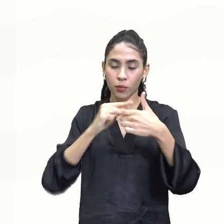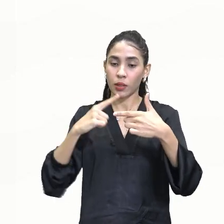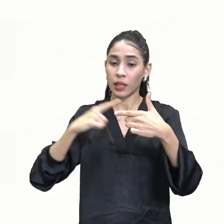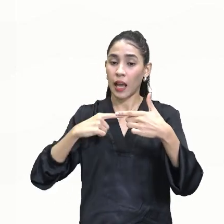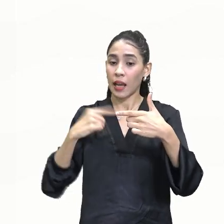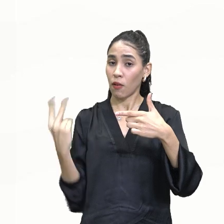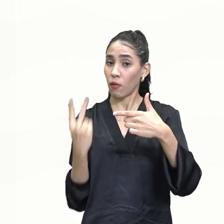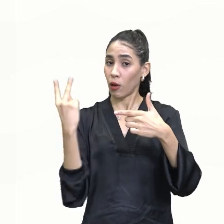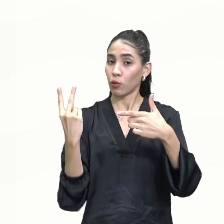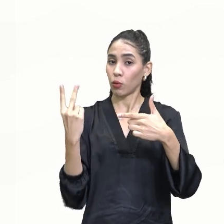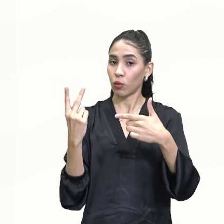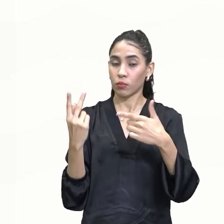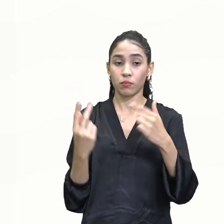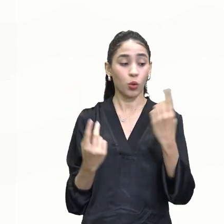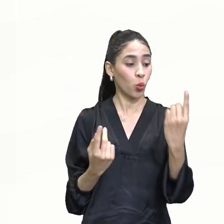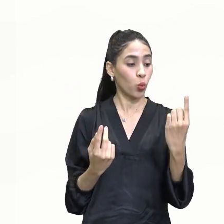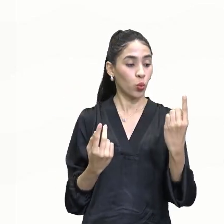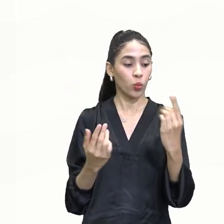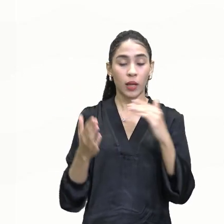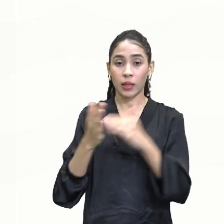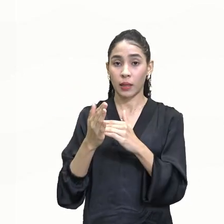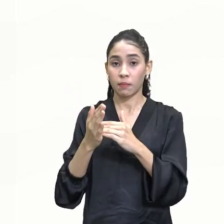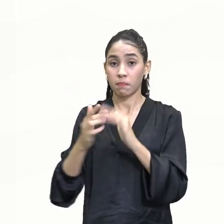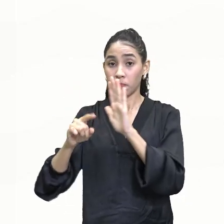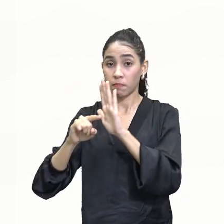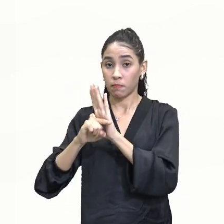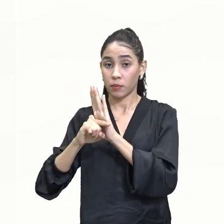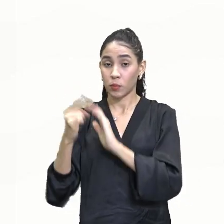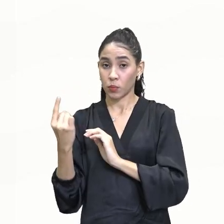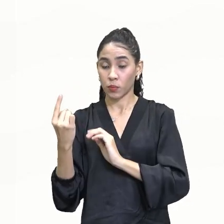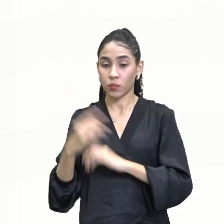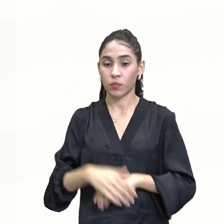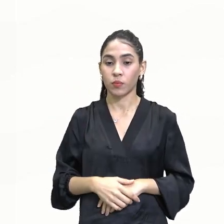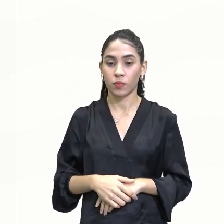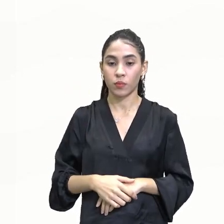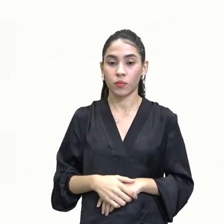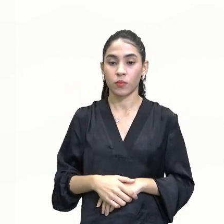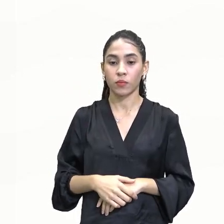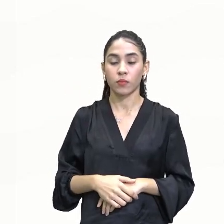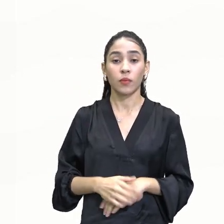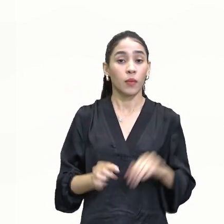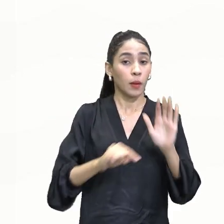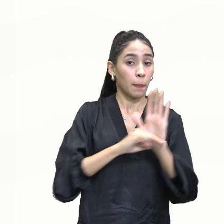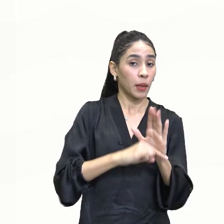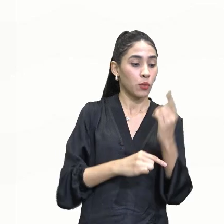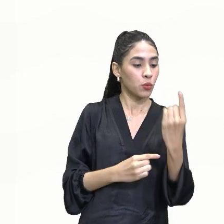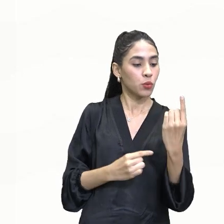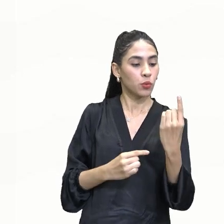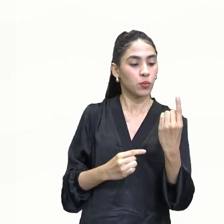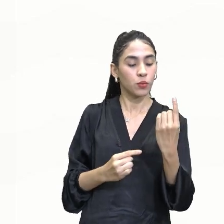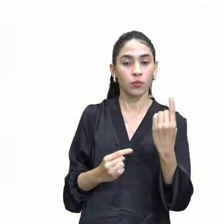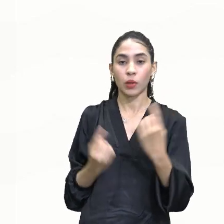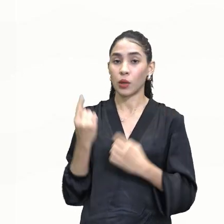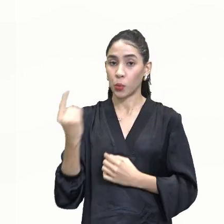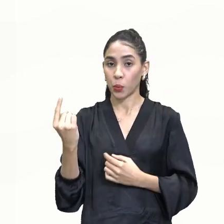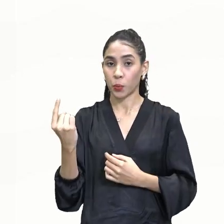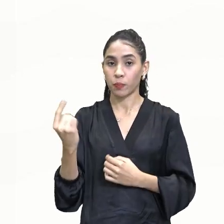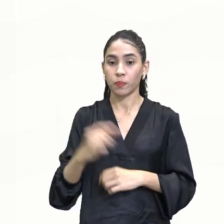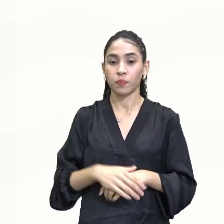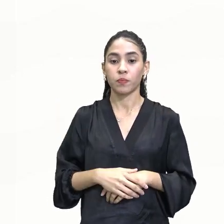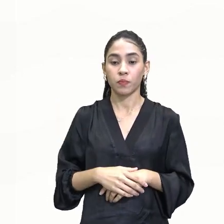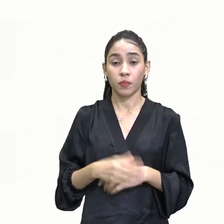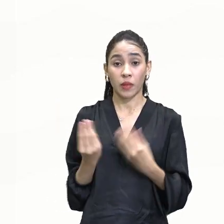definidos do menos 1 e até 1. O menos 1 e o 1